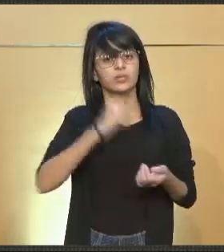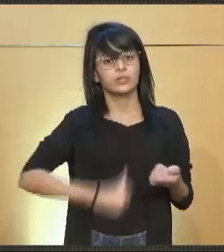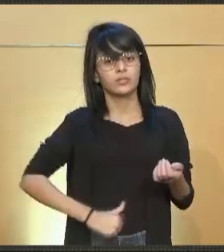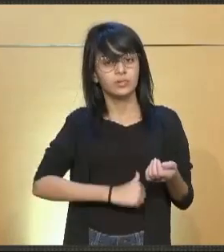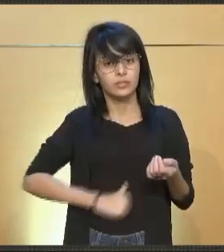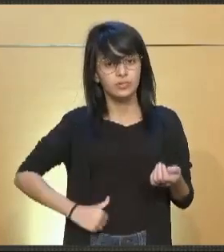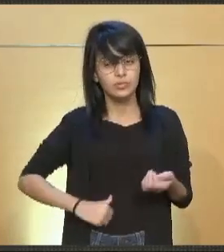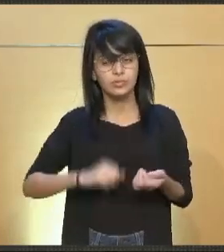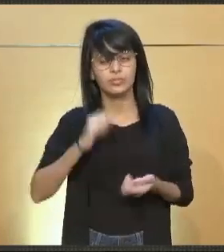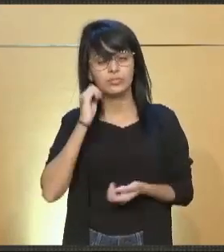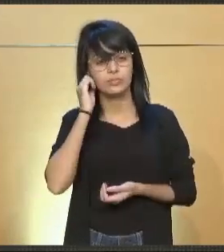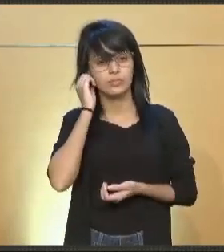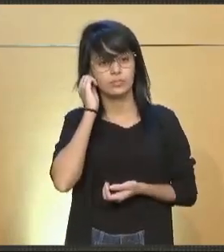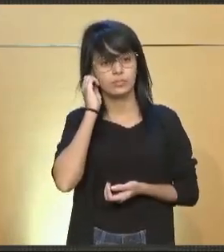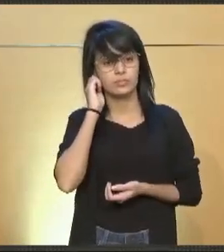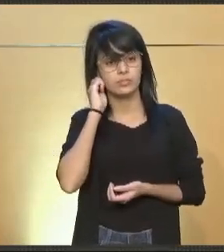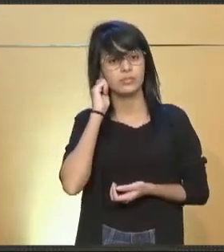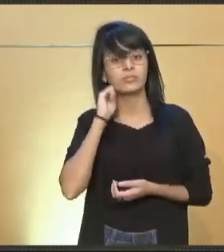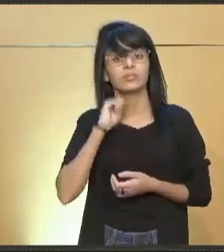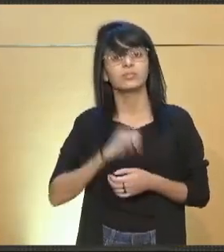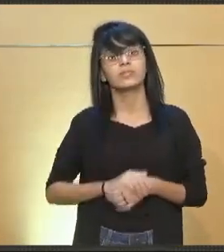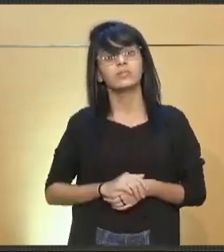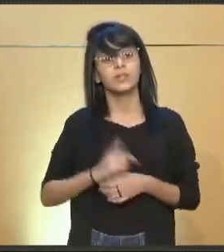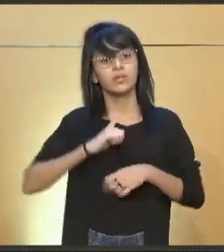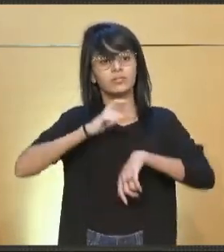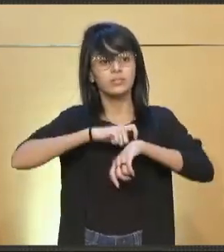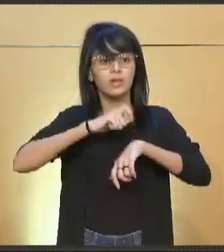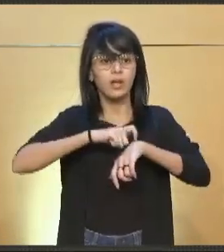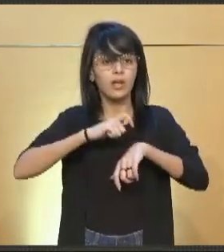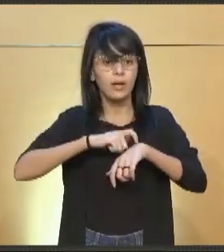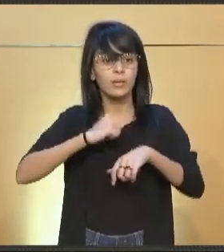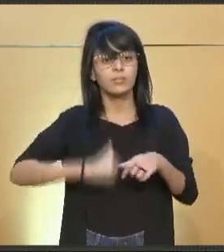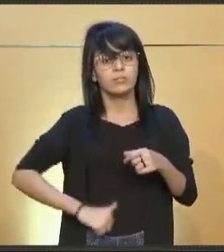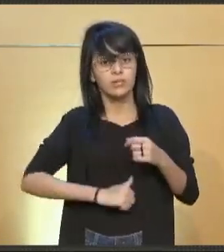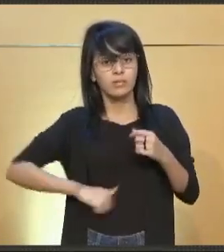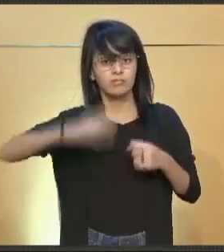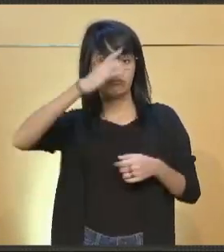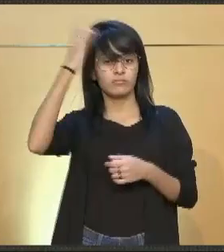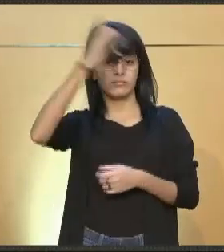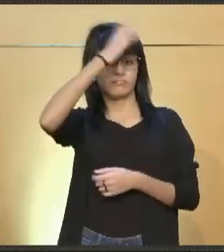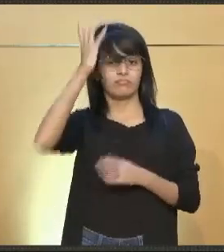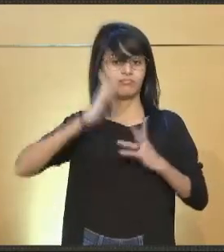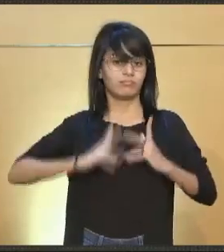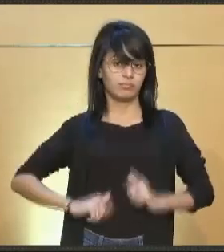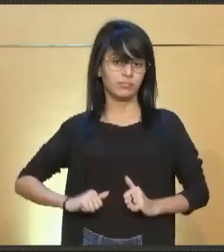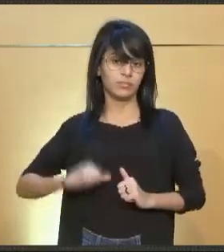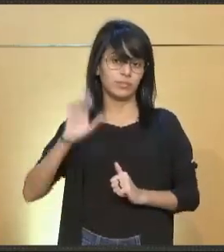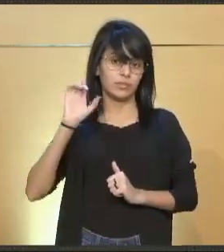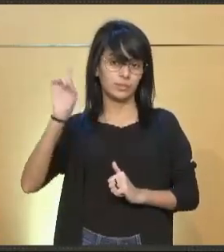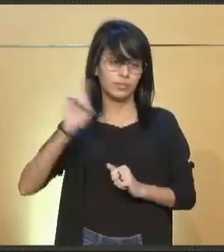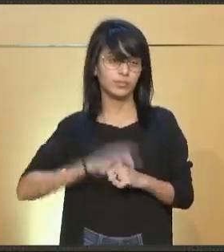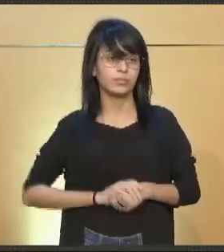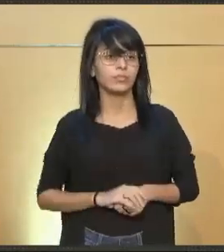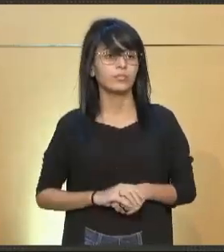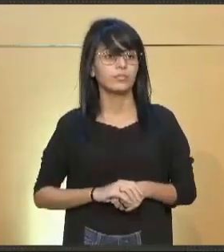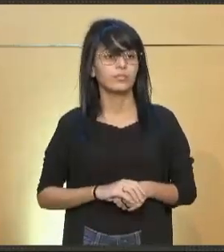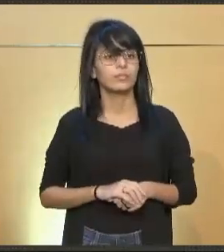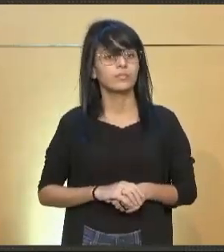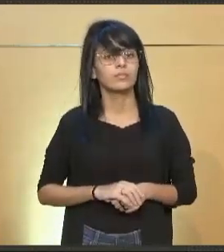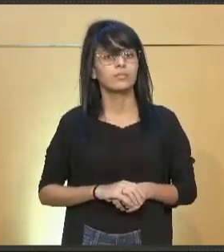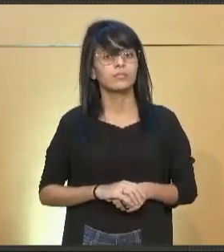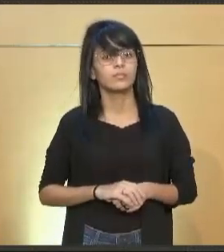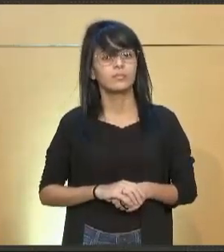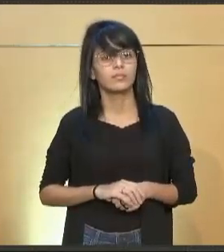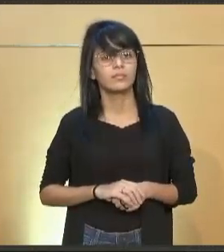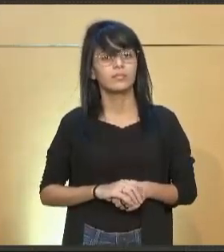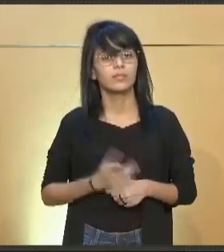jejuns. Faça, tire um tempo de consagração a Deus. Bem, nisso vamos para mais